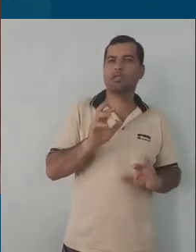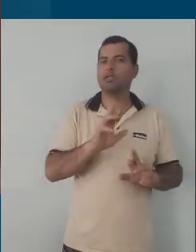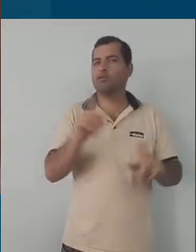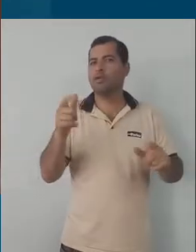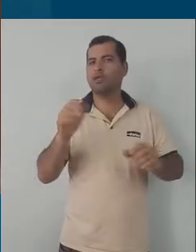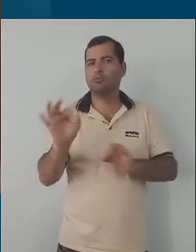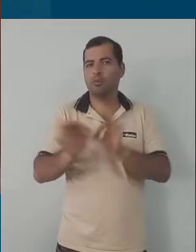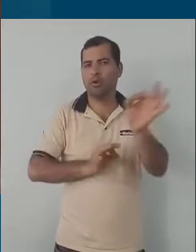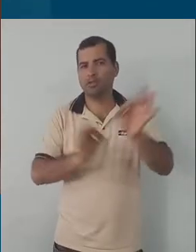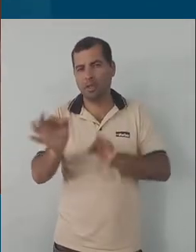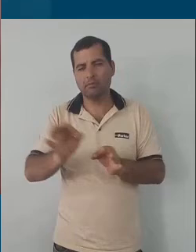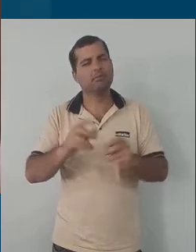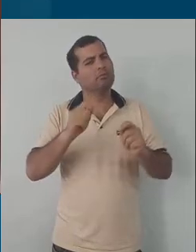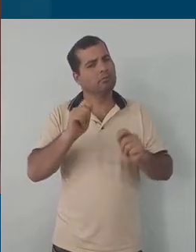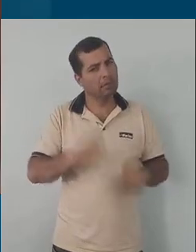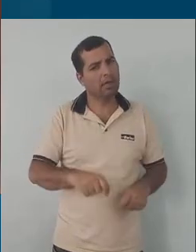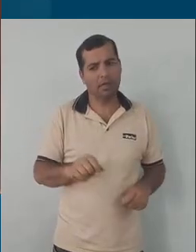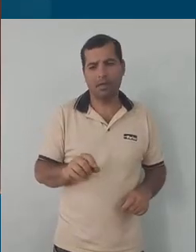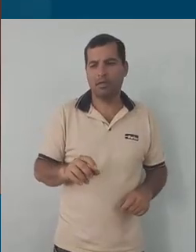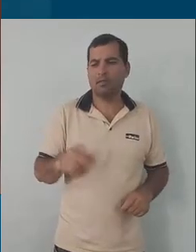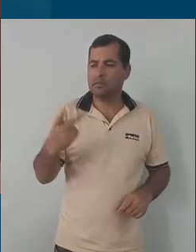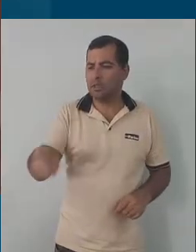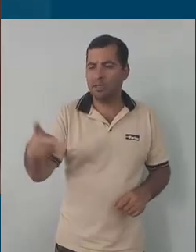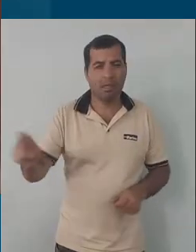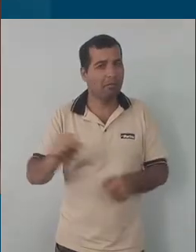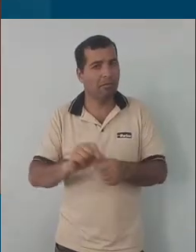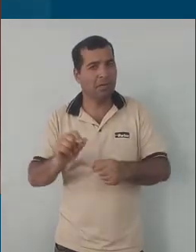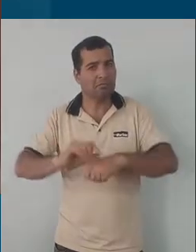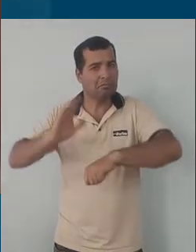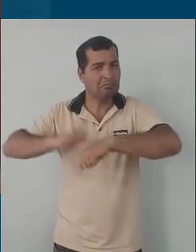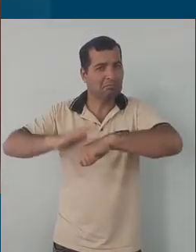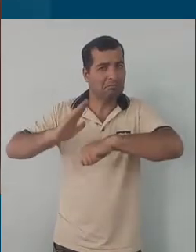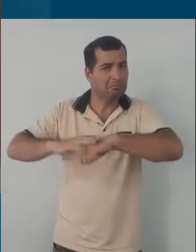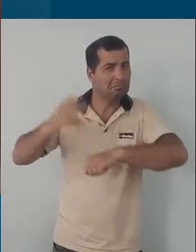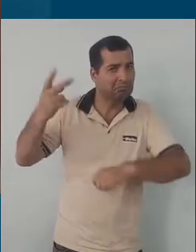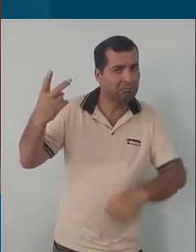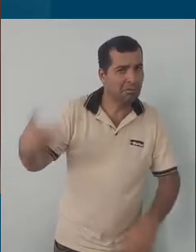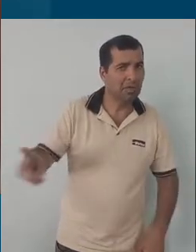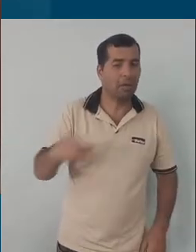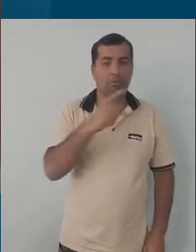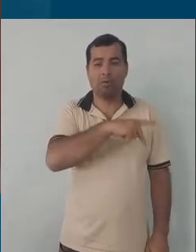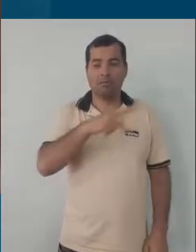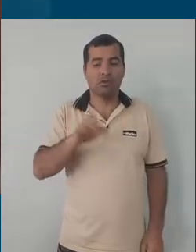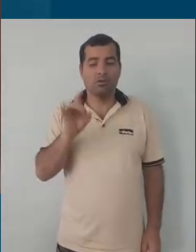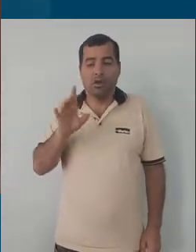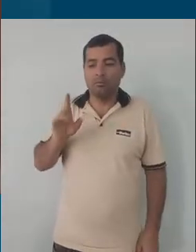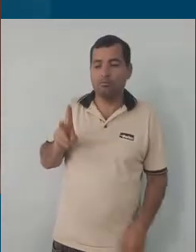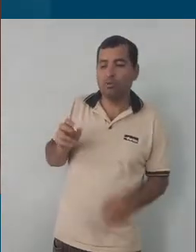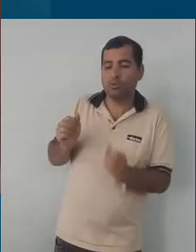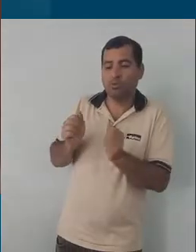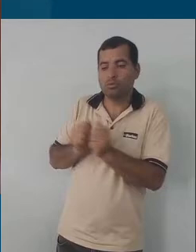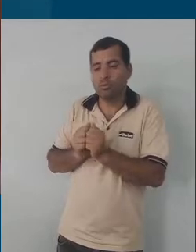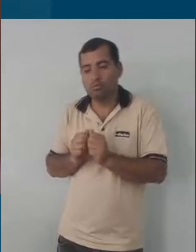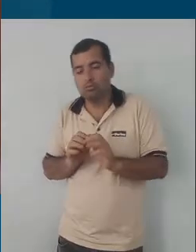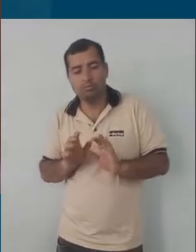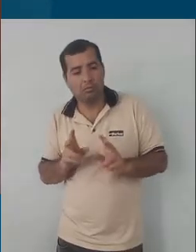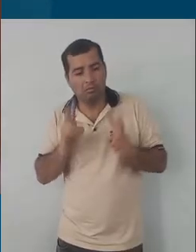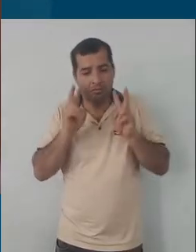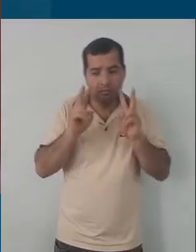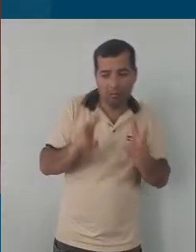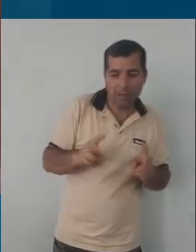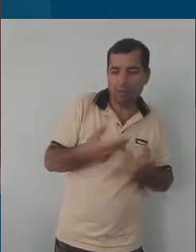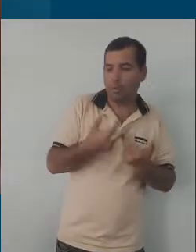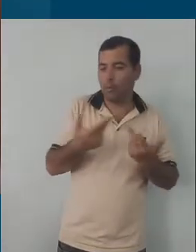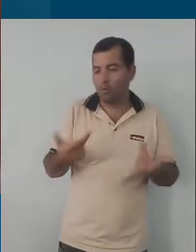trabalho autônomo, é um trabalho que a criança vai fazer sozinha, o professor vai acompanhar, vai enriquecer, vai ampliar,